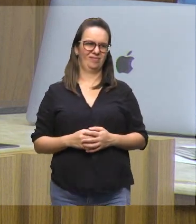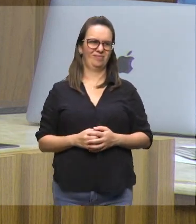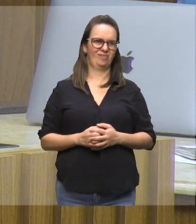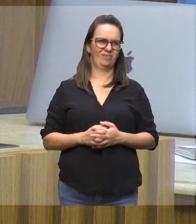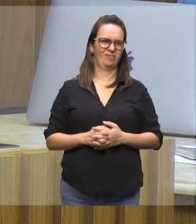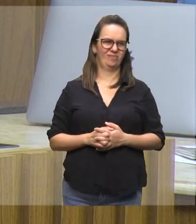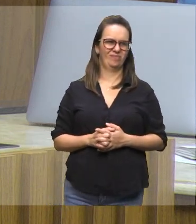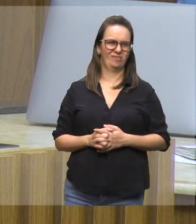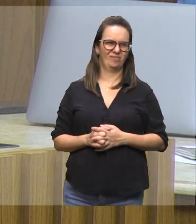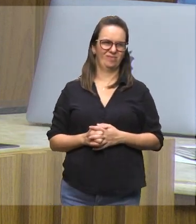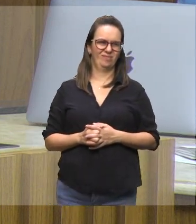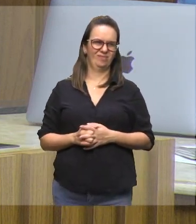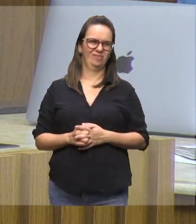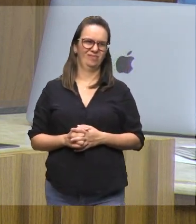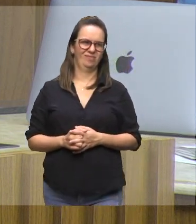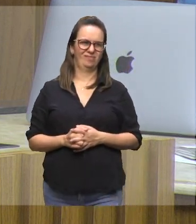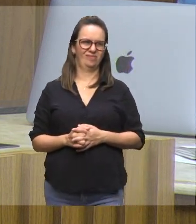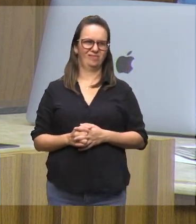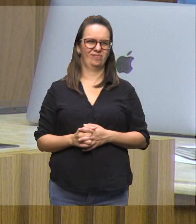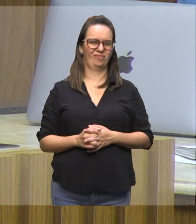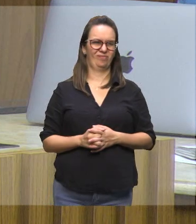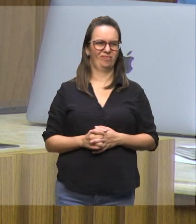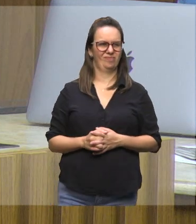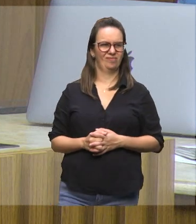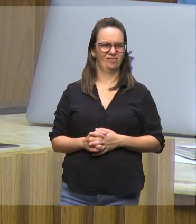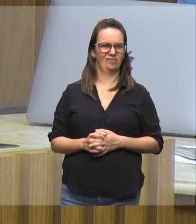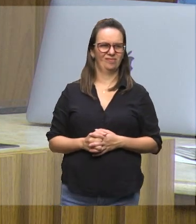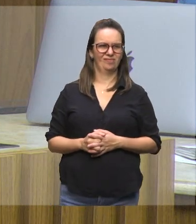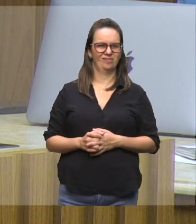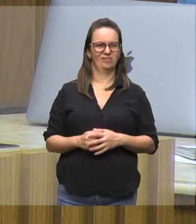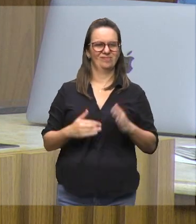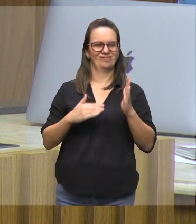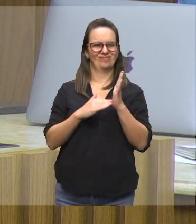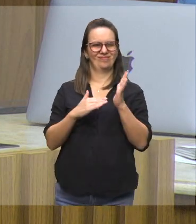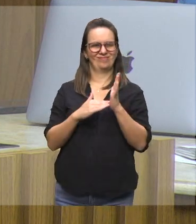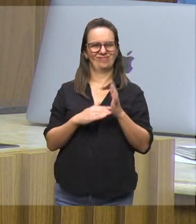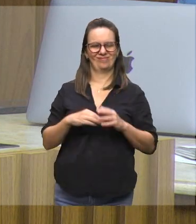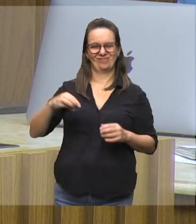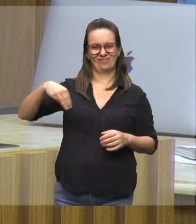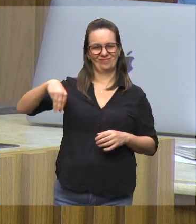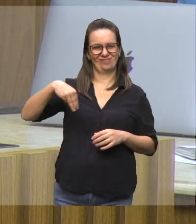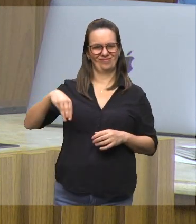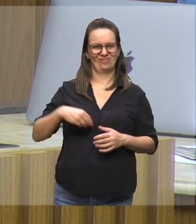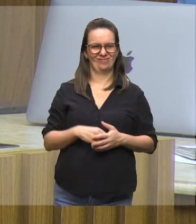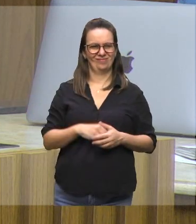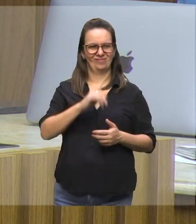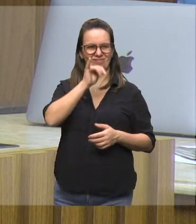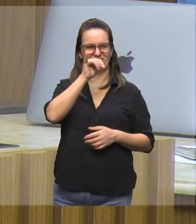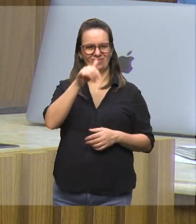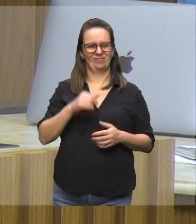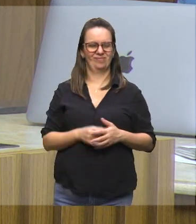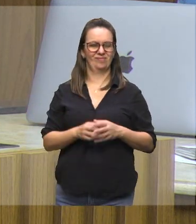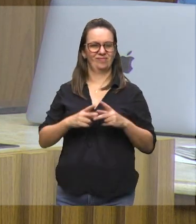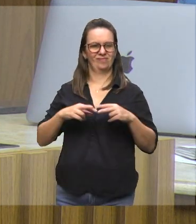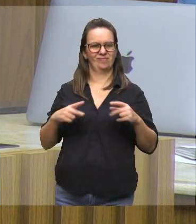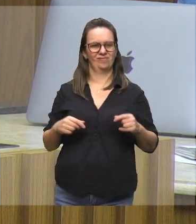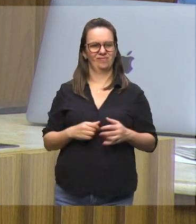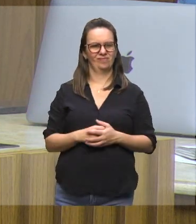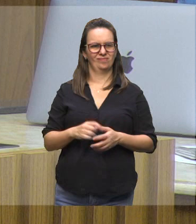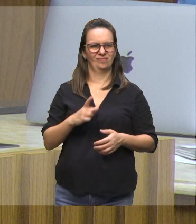Então, eu quero aqui até, nesse último minuto, falar aqui das ferramentas que nós temos em Assis. Por exemplo, nós